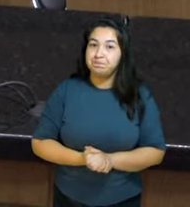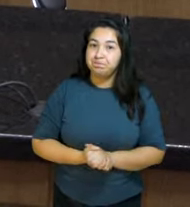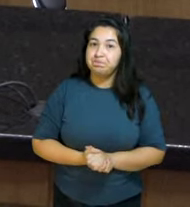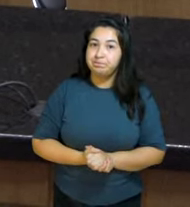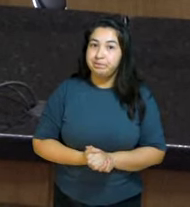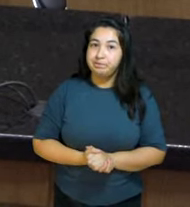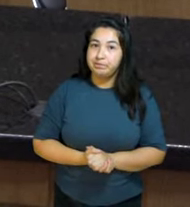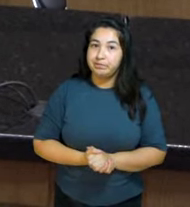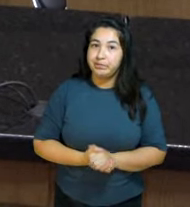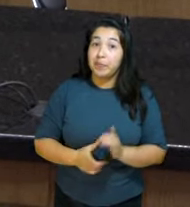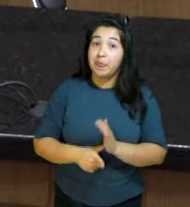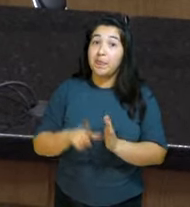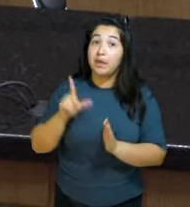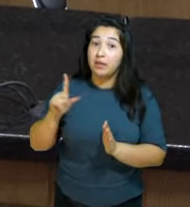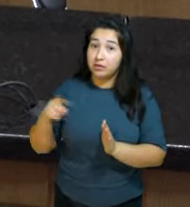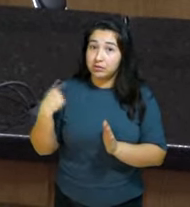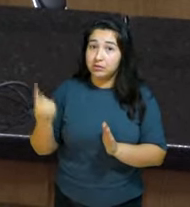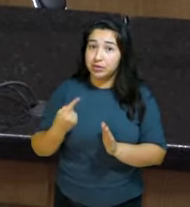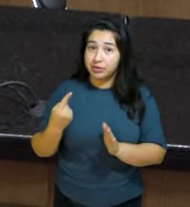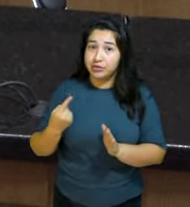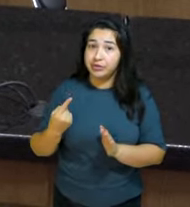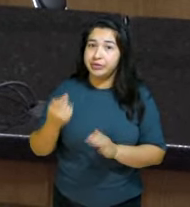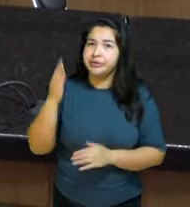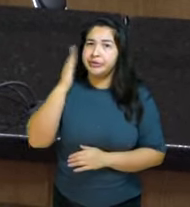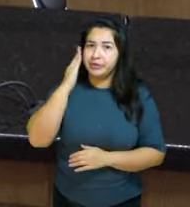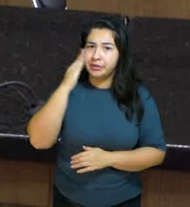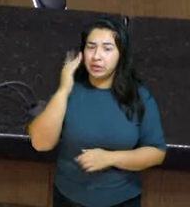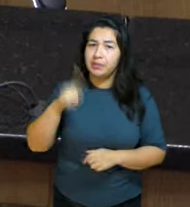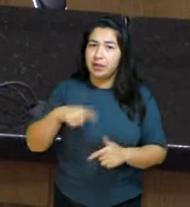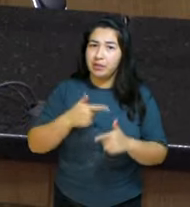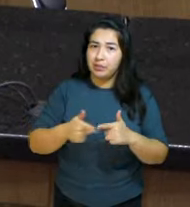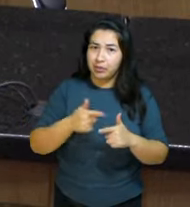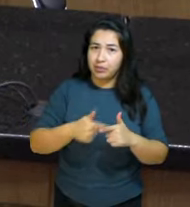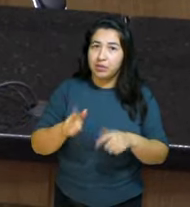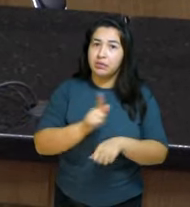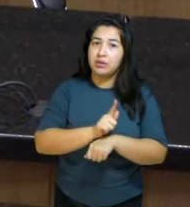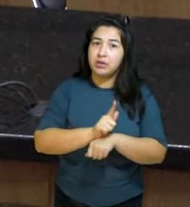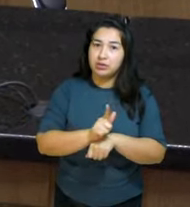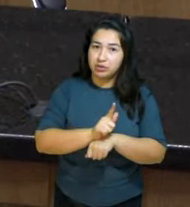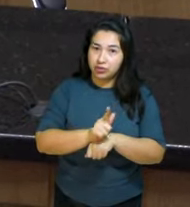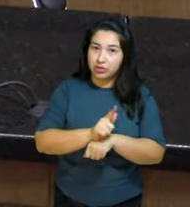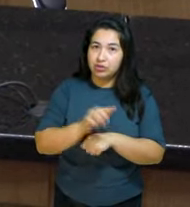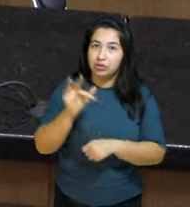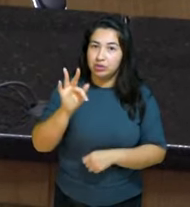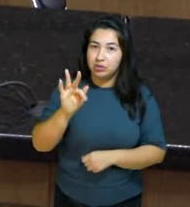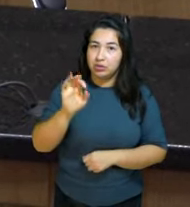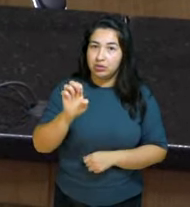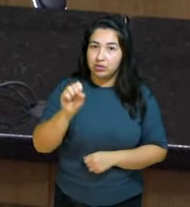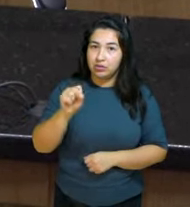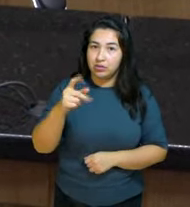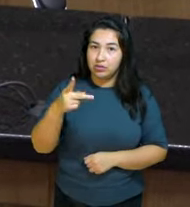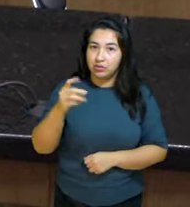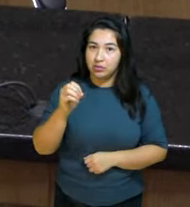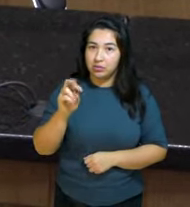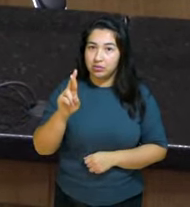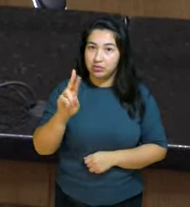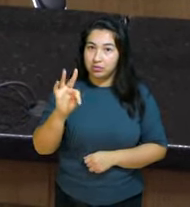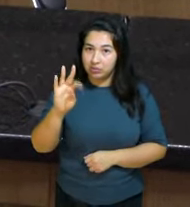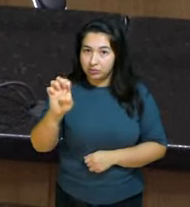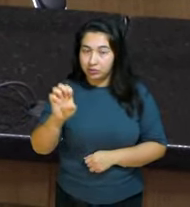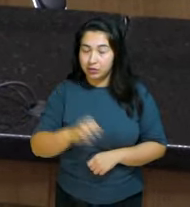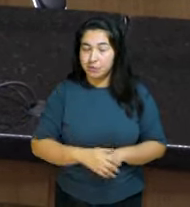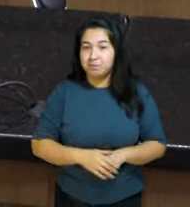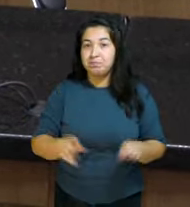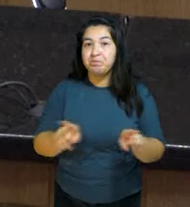digo sim, foi um problema de gestão, problema de gestão da FESPORTE. Gostaria de, em nome